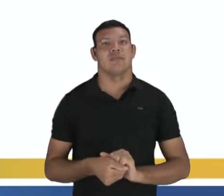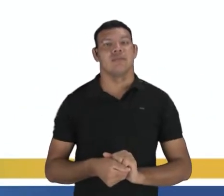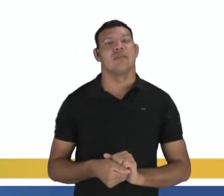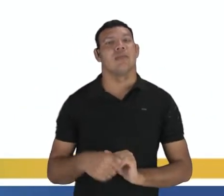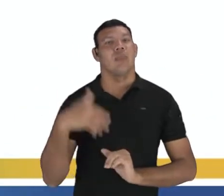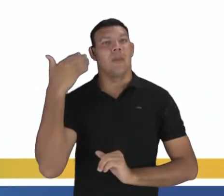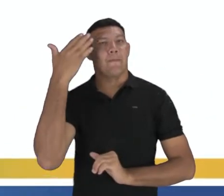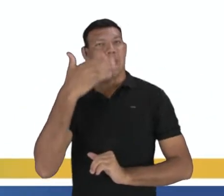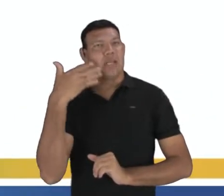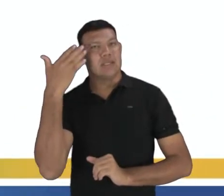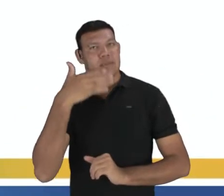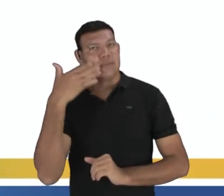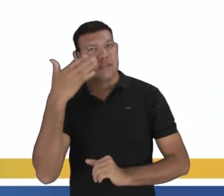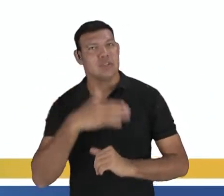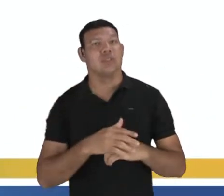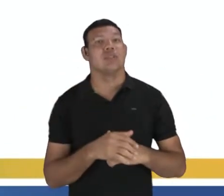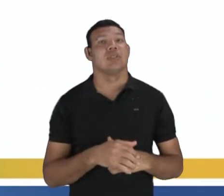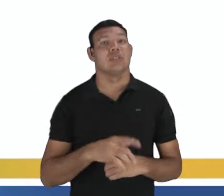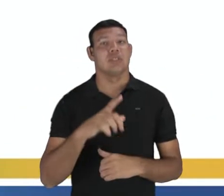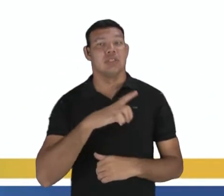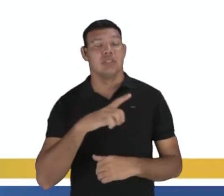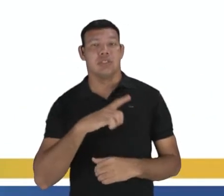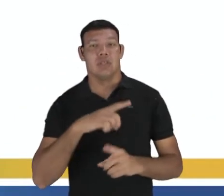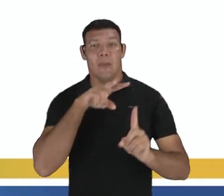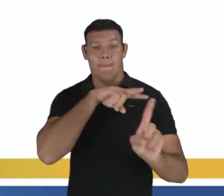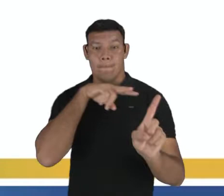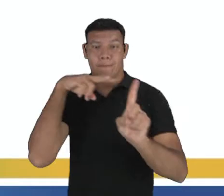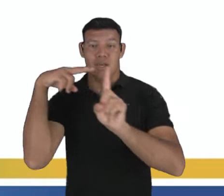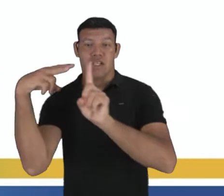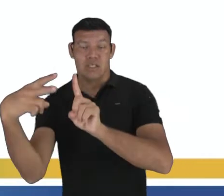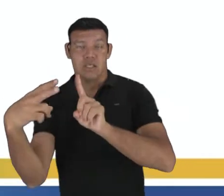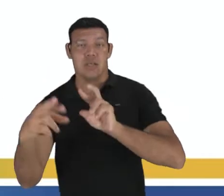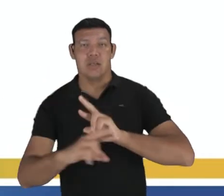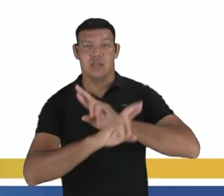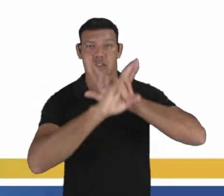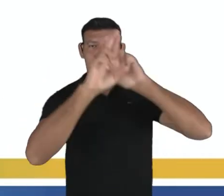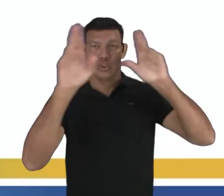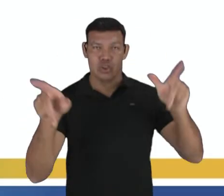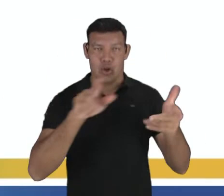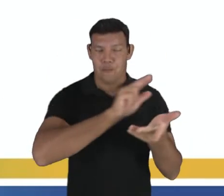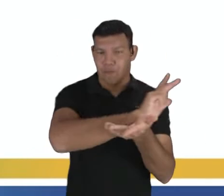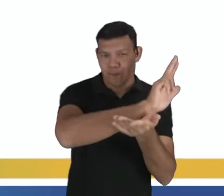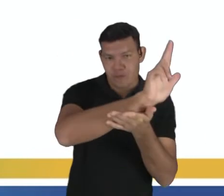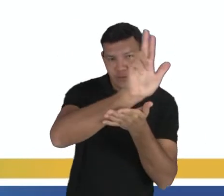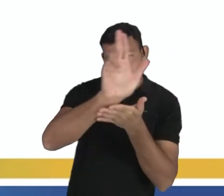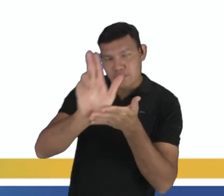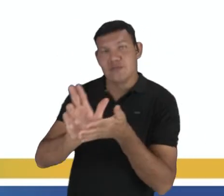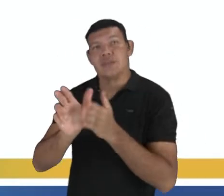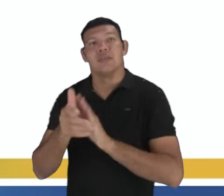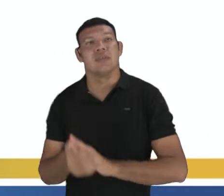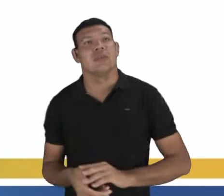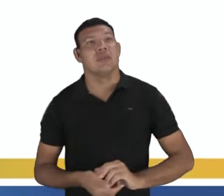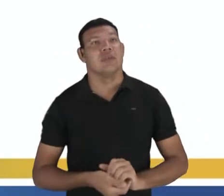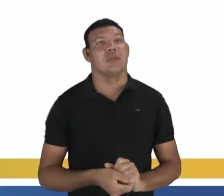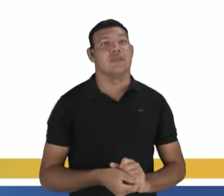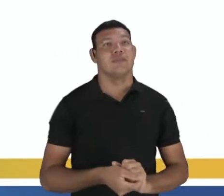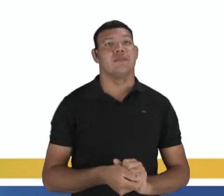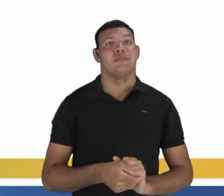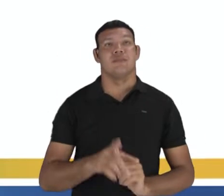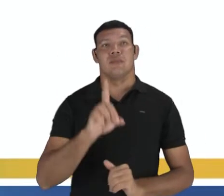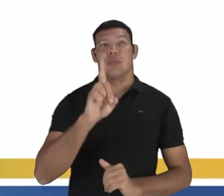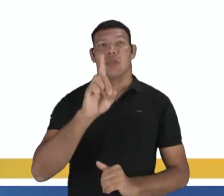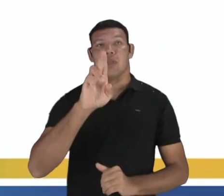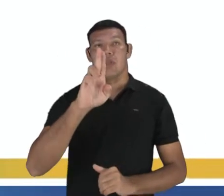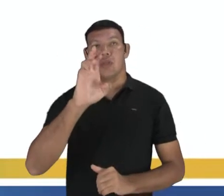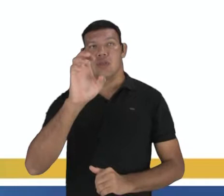locutor, encenam-se, representam-se pontos de vistas diversos. Segundo